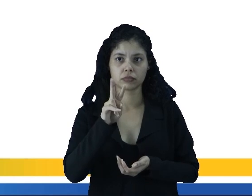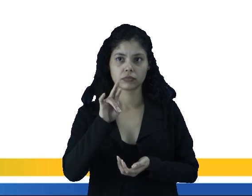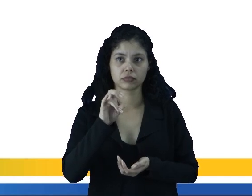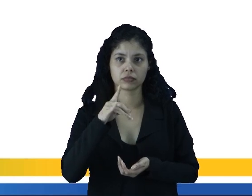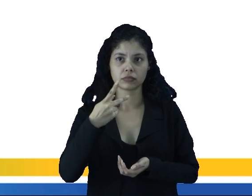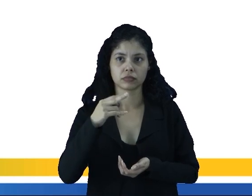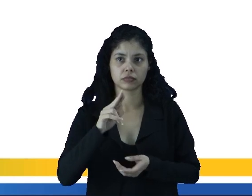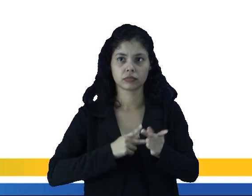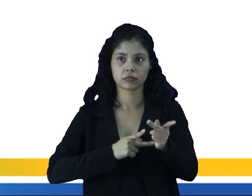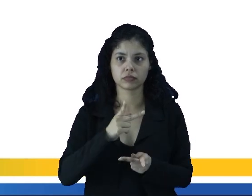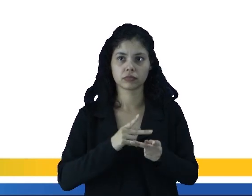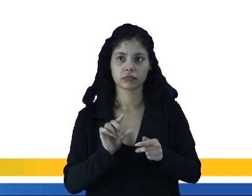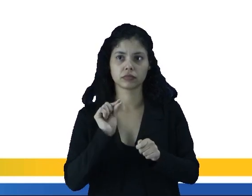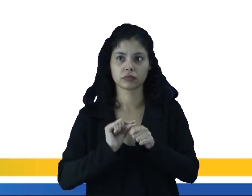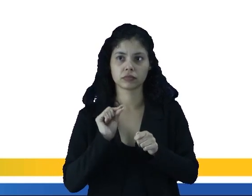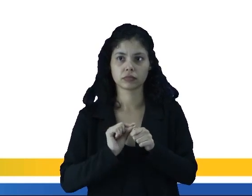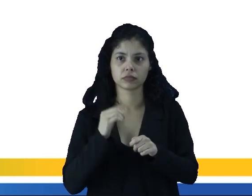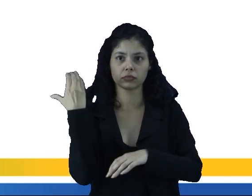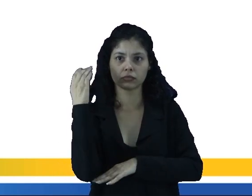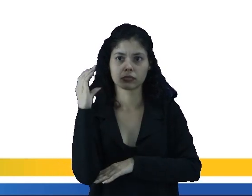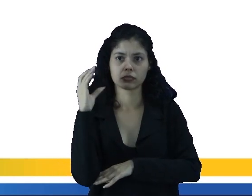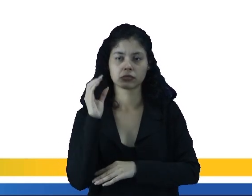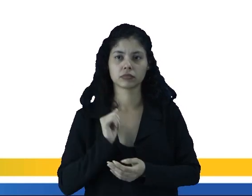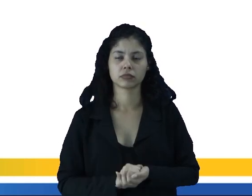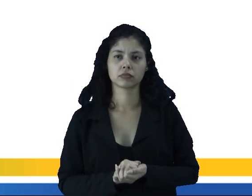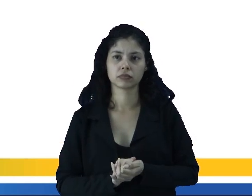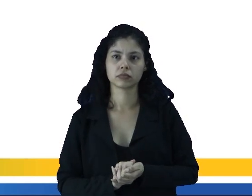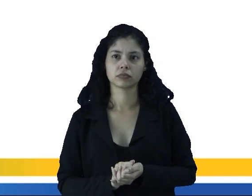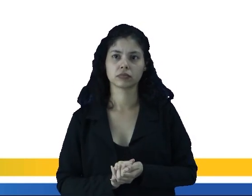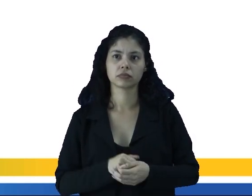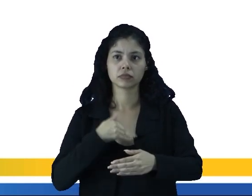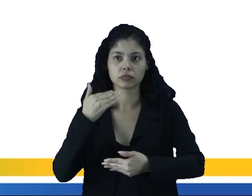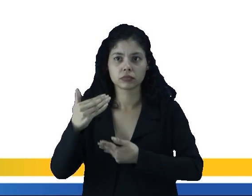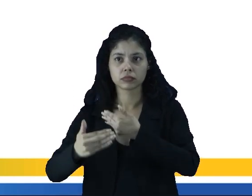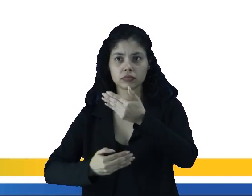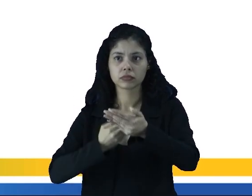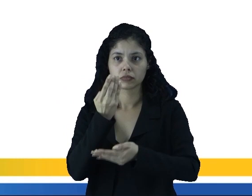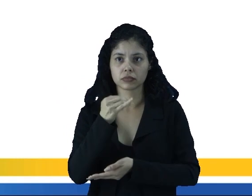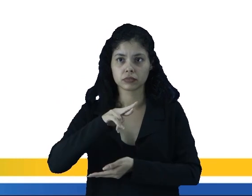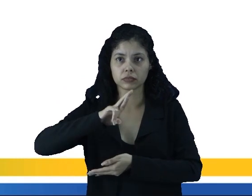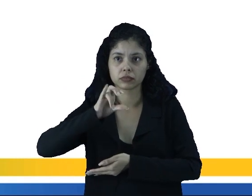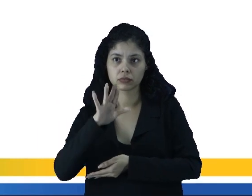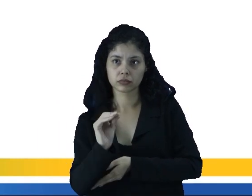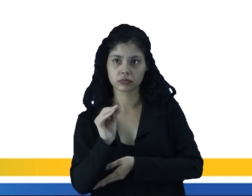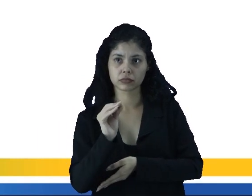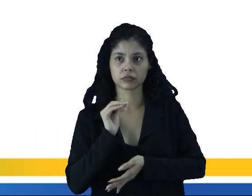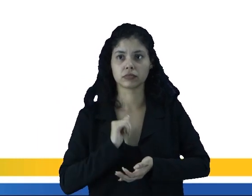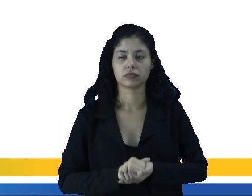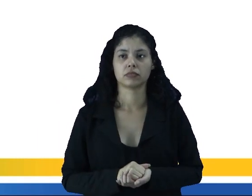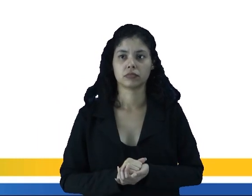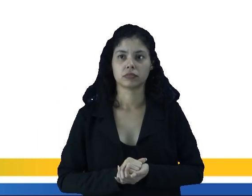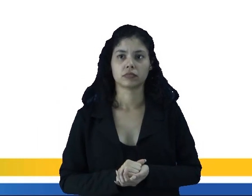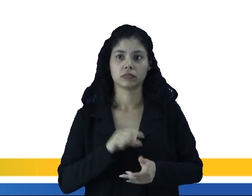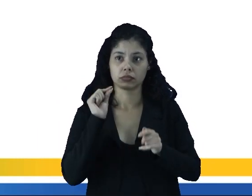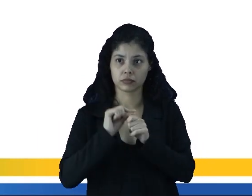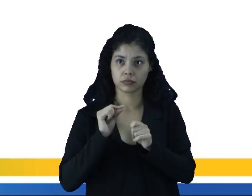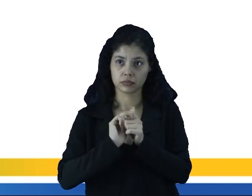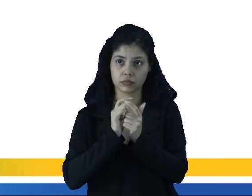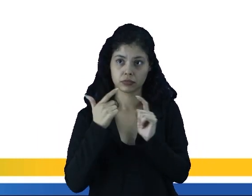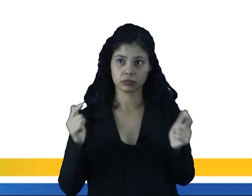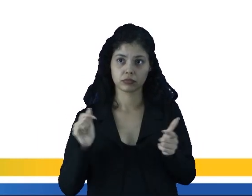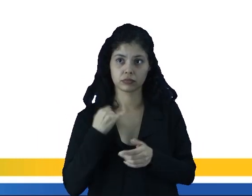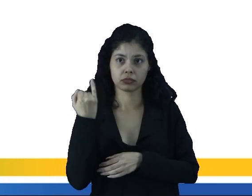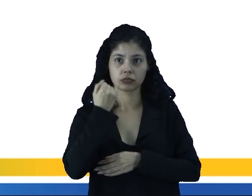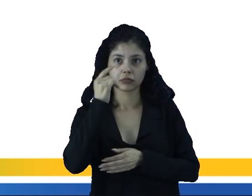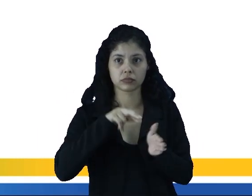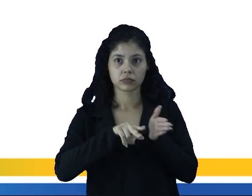é um projeto realizado por cientistas que pretendem desenvolver um rim biônico que executará a maioria das